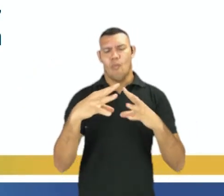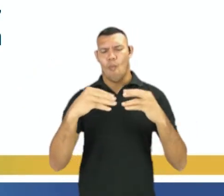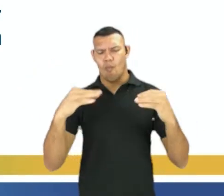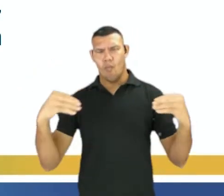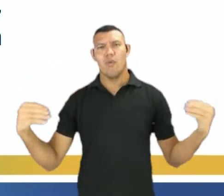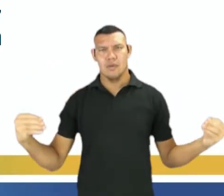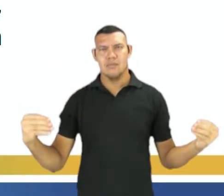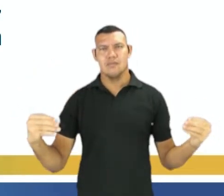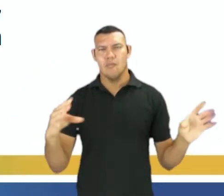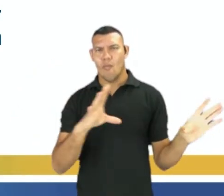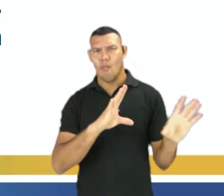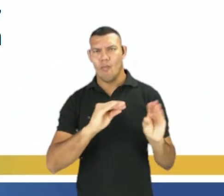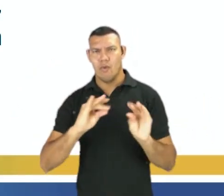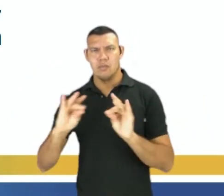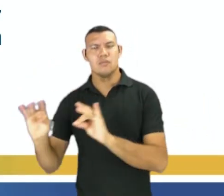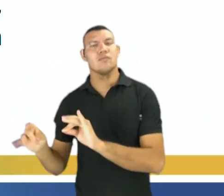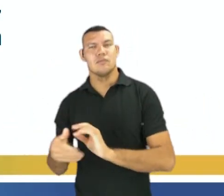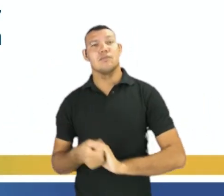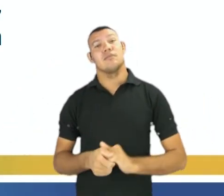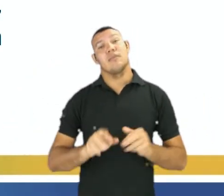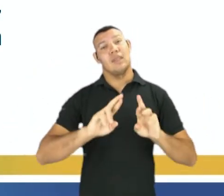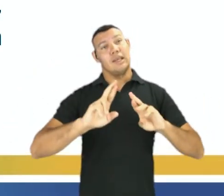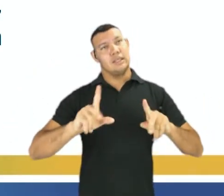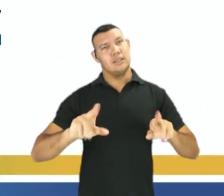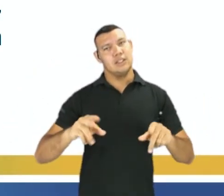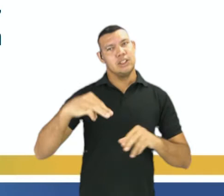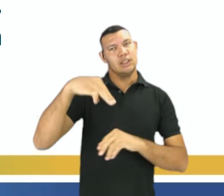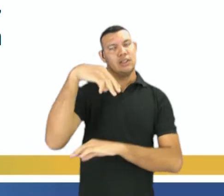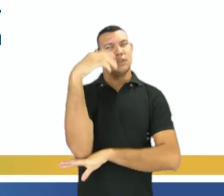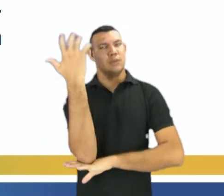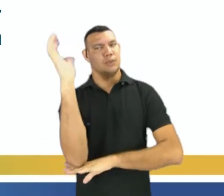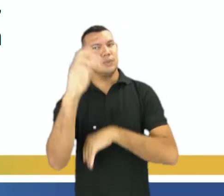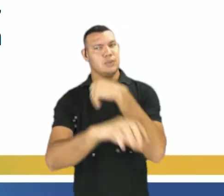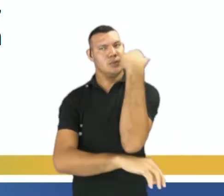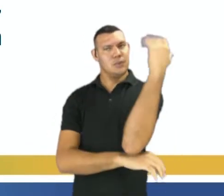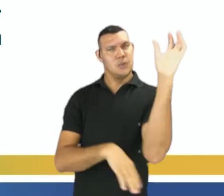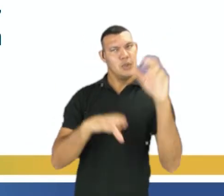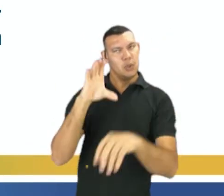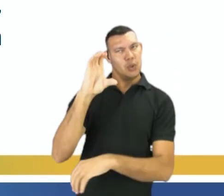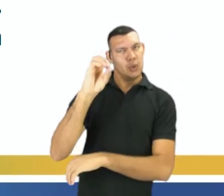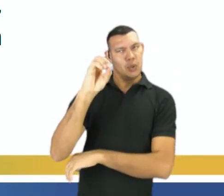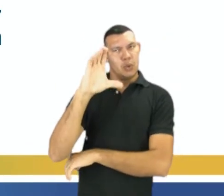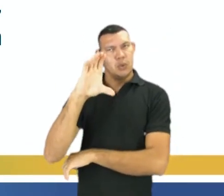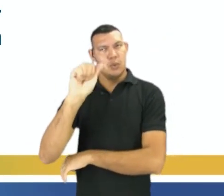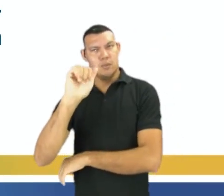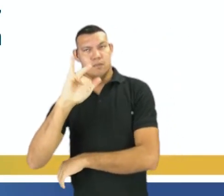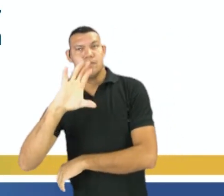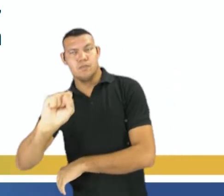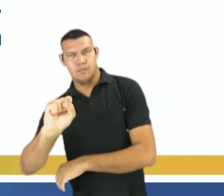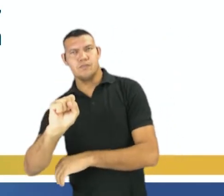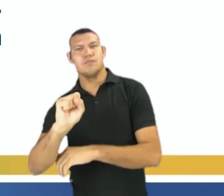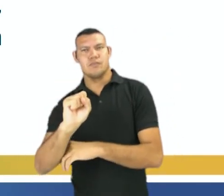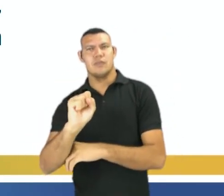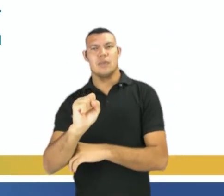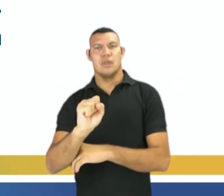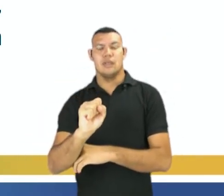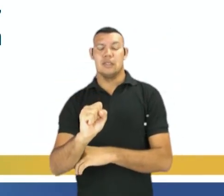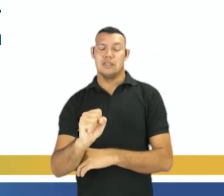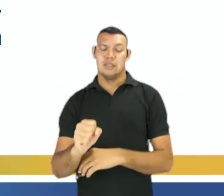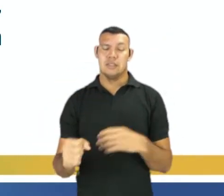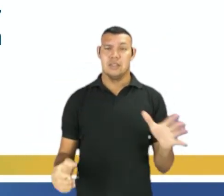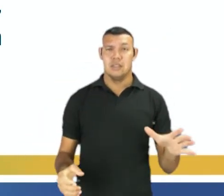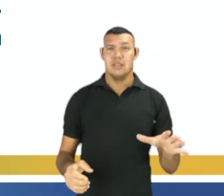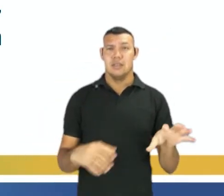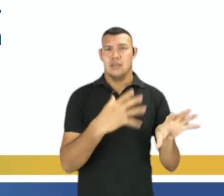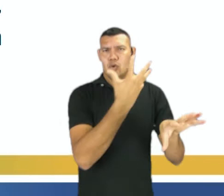né? Isso ocasionou devido da Mata dos Cocais ter uma vegetação de transição, que a Mata dos Cocais fica localizada entre a vegetação da